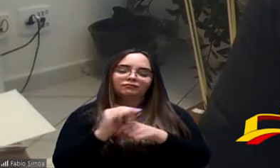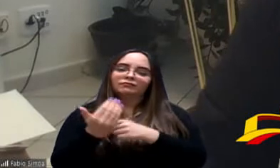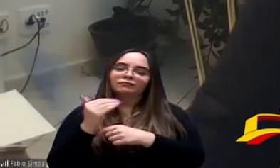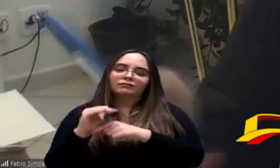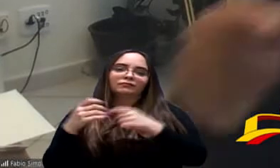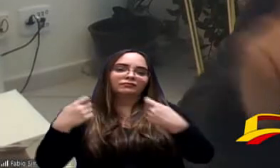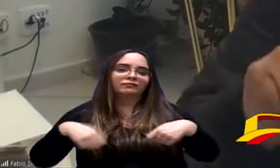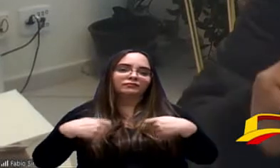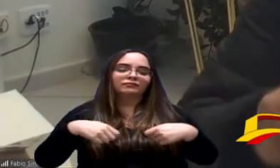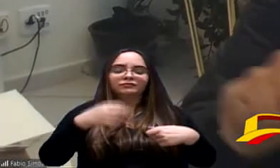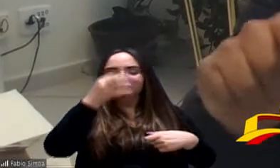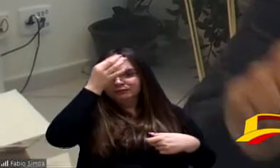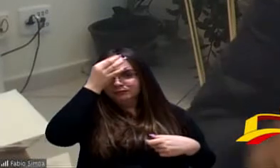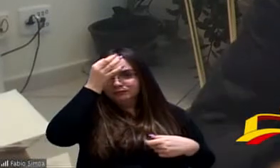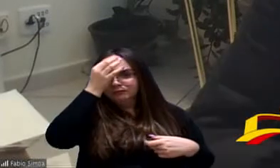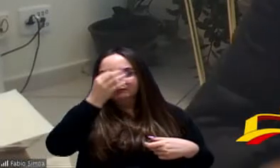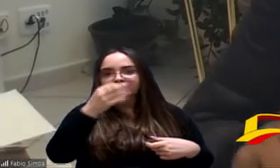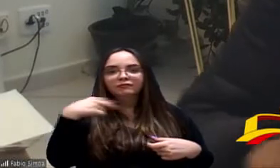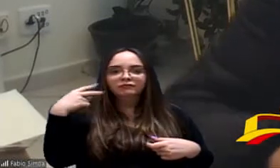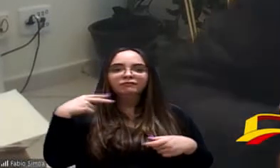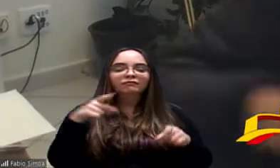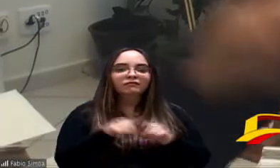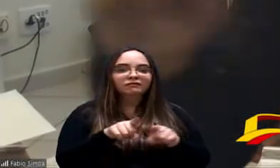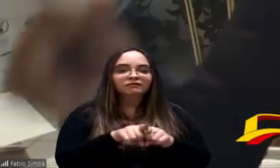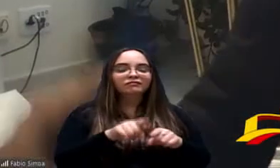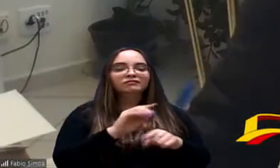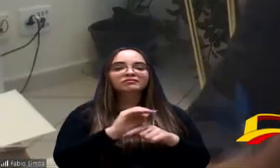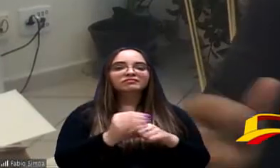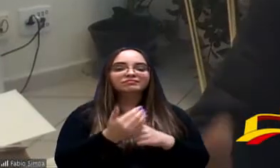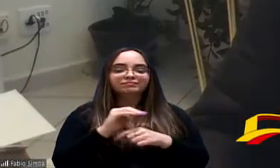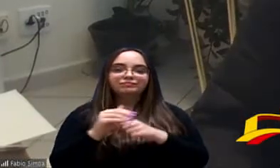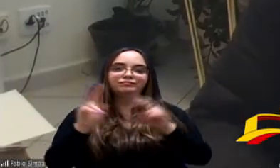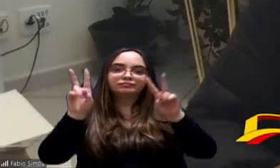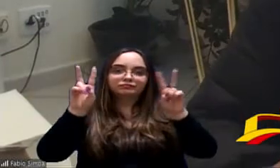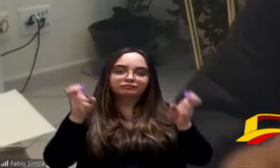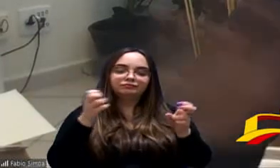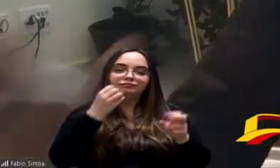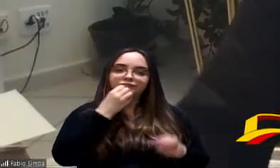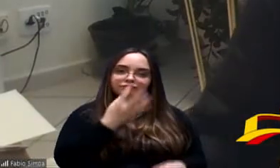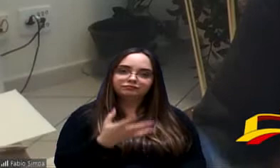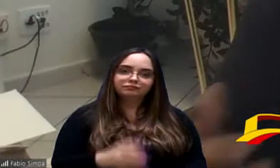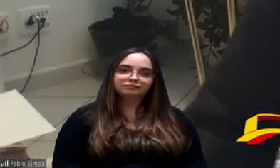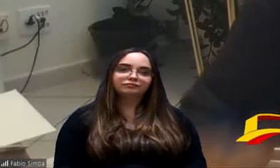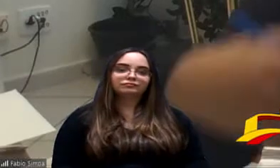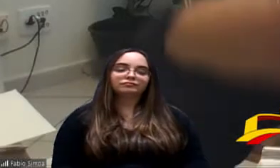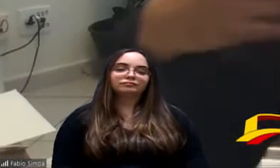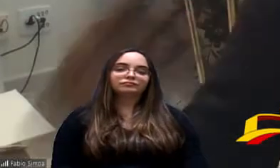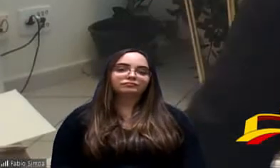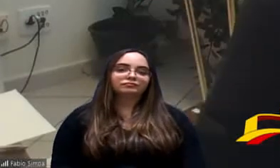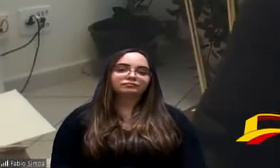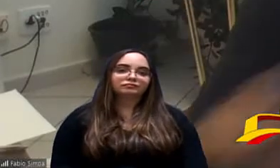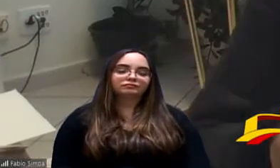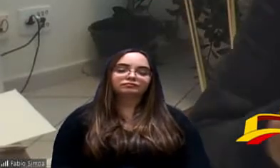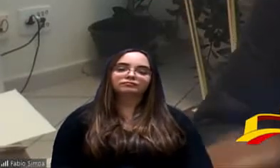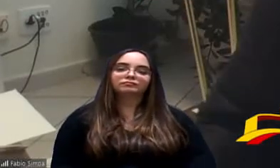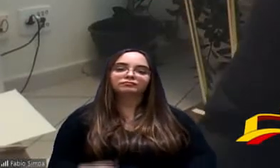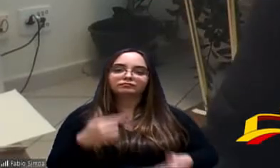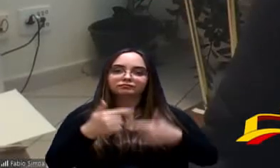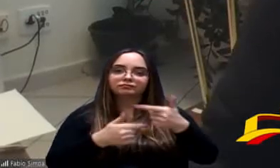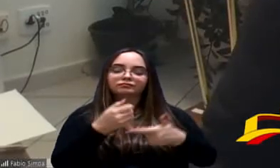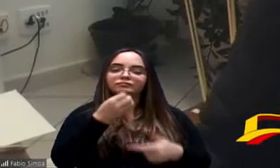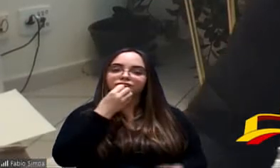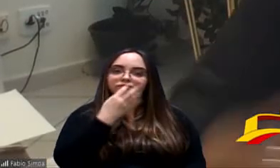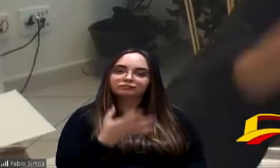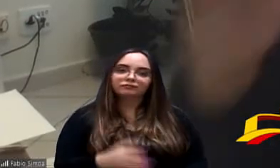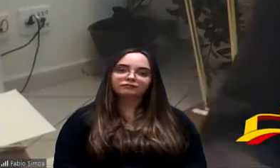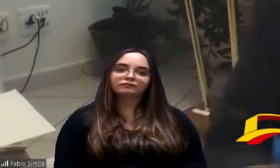Sim, sim, com o vereador Ítalo também, ele tem algumas parcerias em torno de uma questão arquitetônica, tal, também um trabalho que também ele está